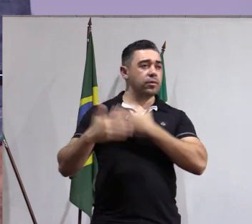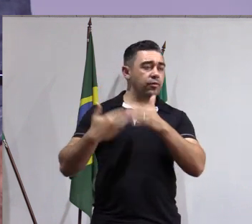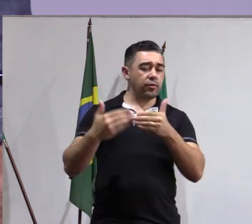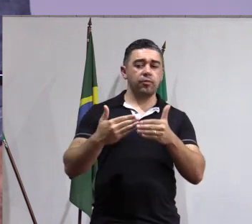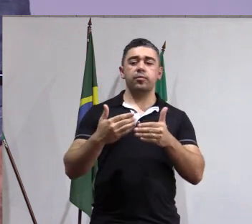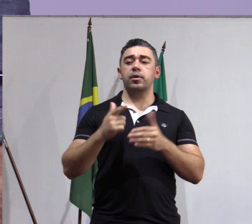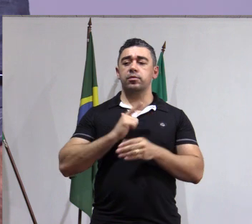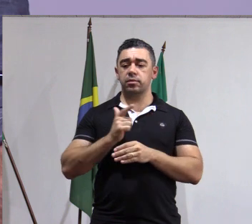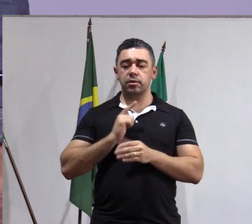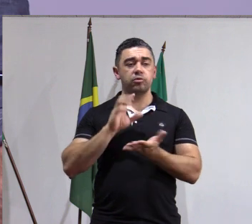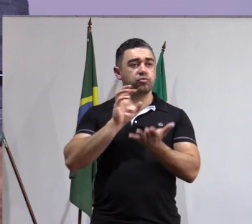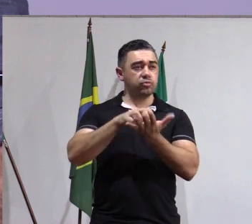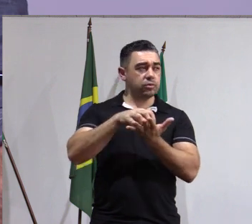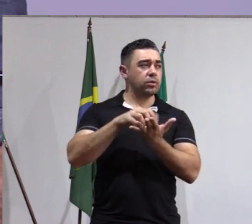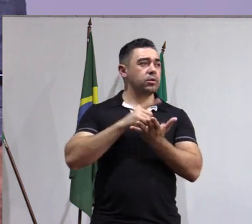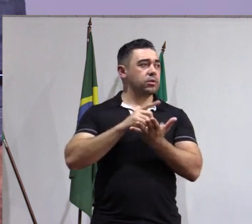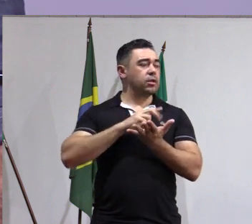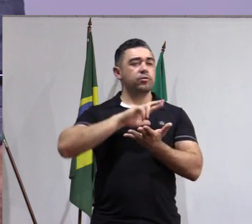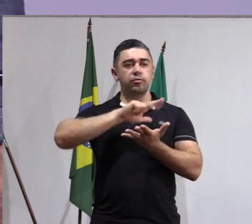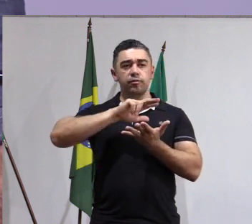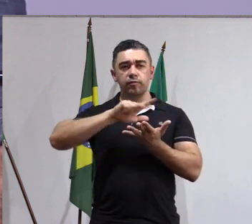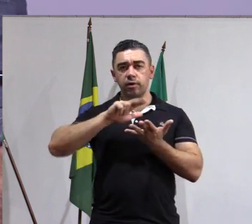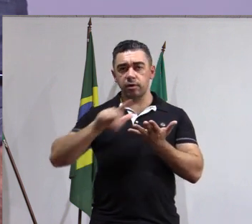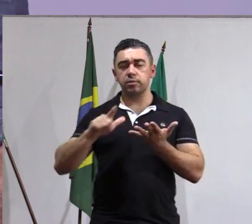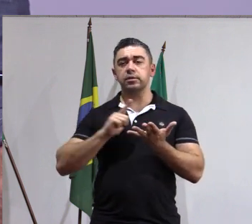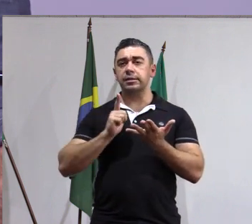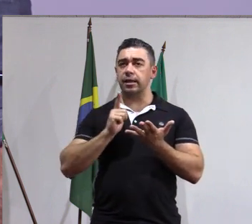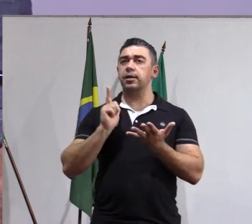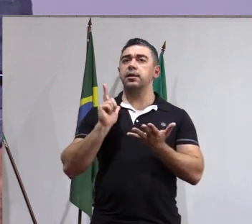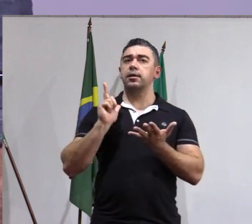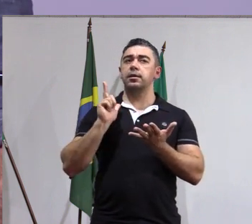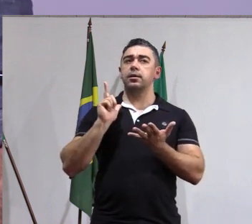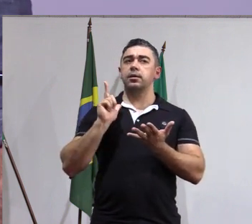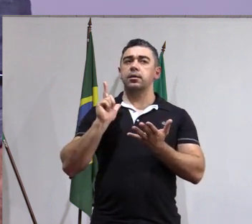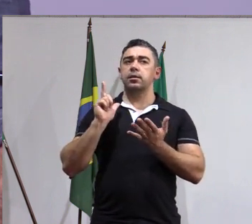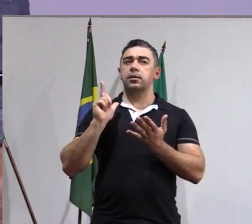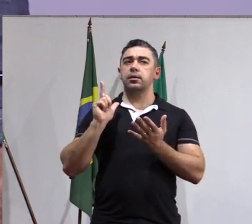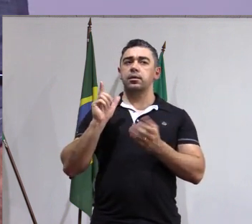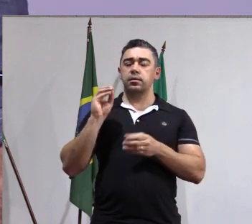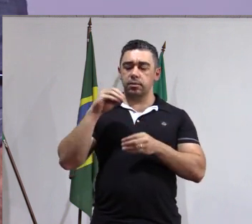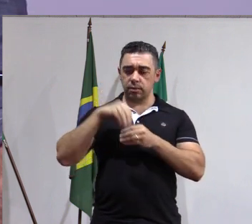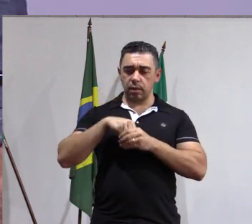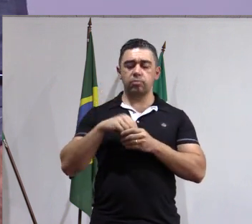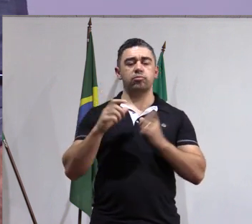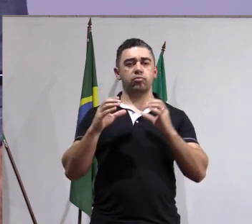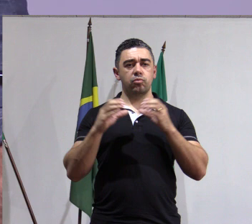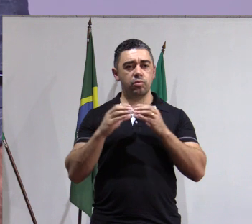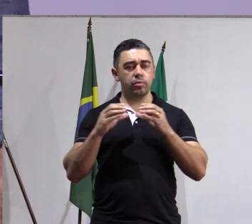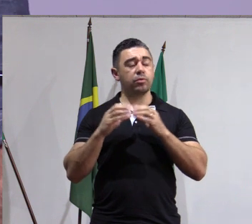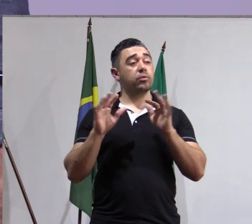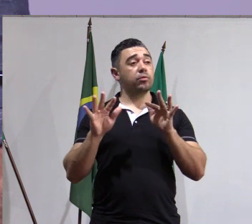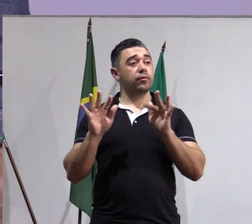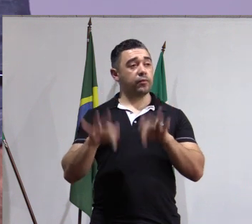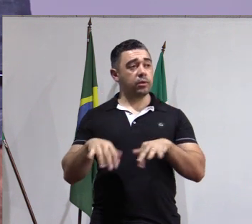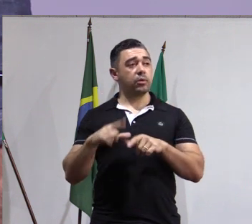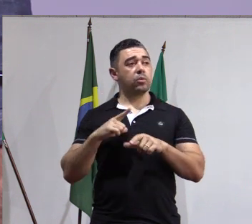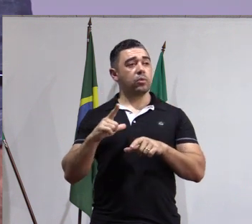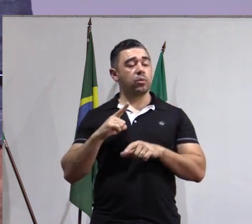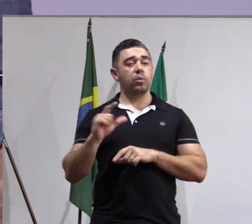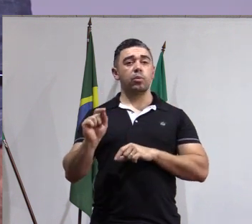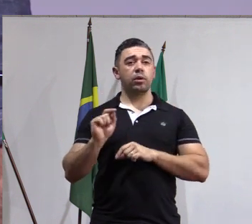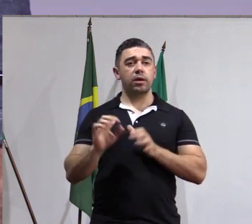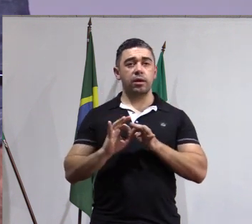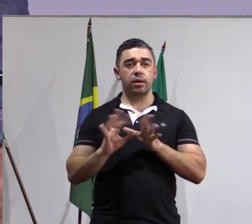institucional são traçados a diversas mãos no interior e no exterior desses conselhos. E, por fim, a liberdade